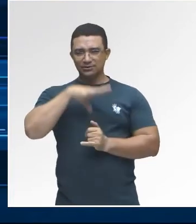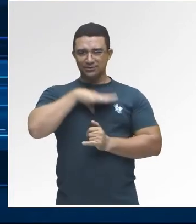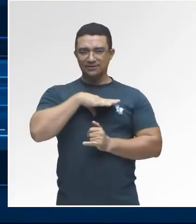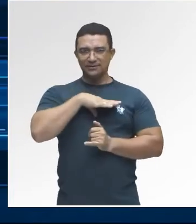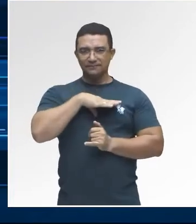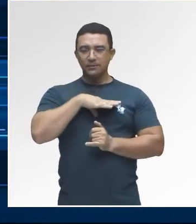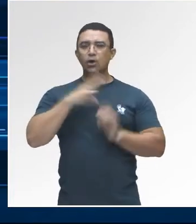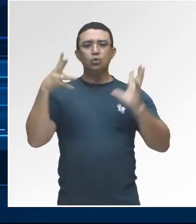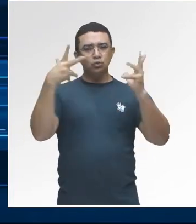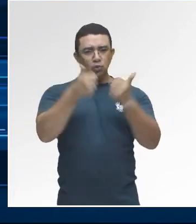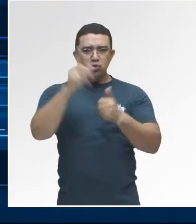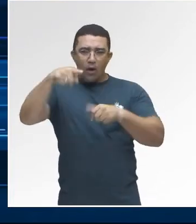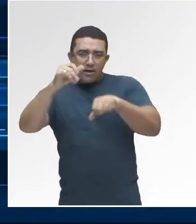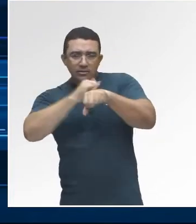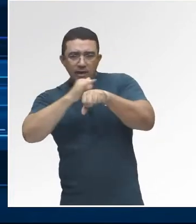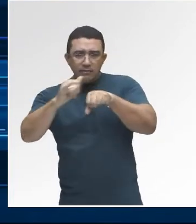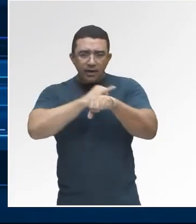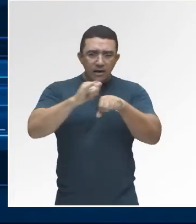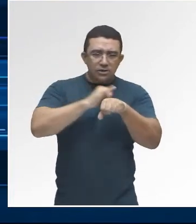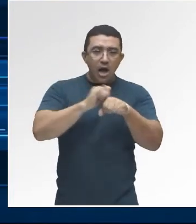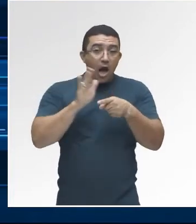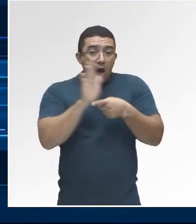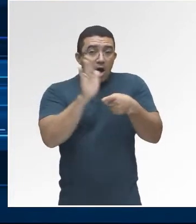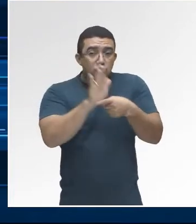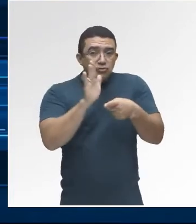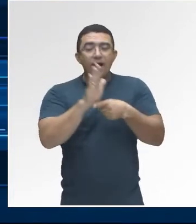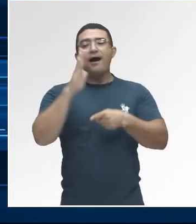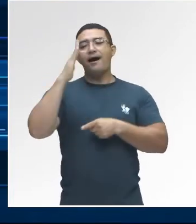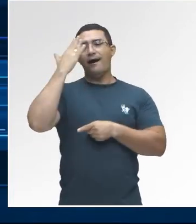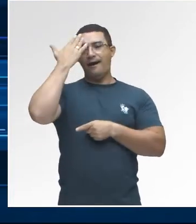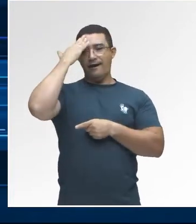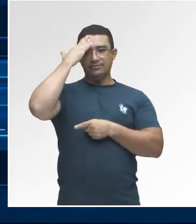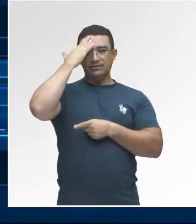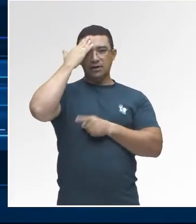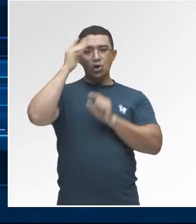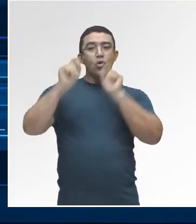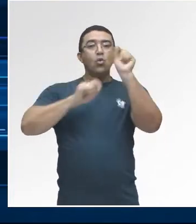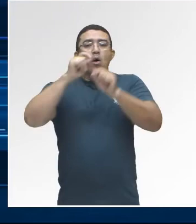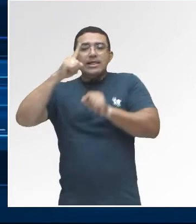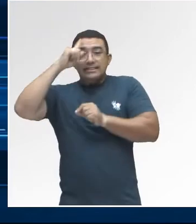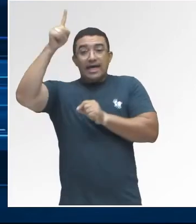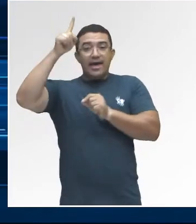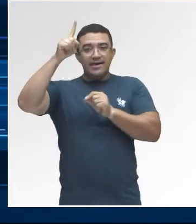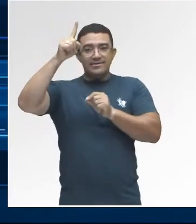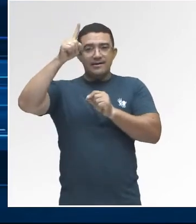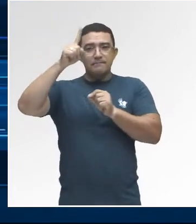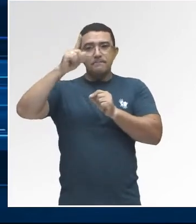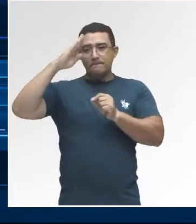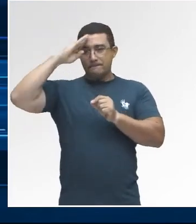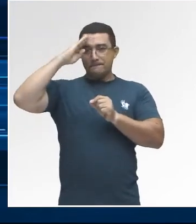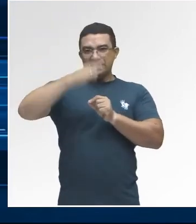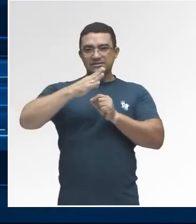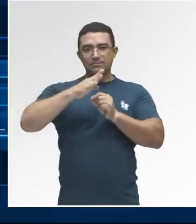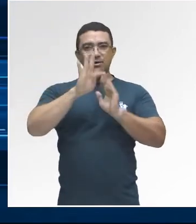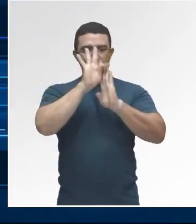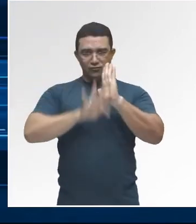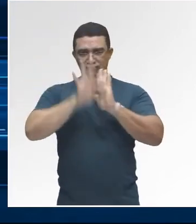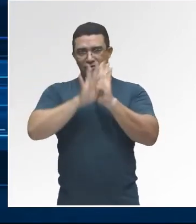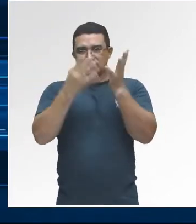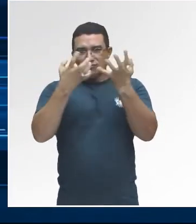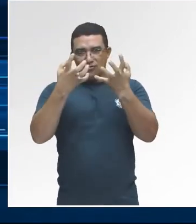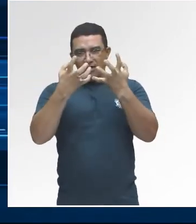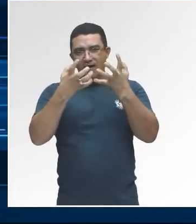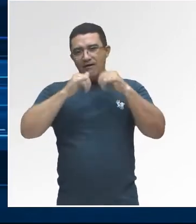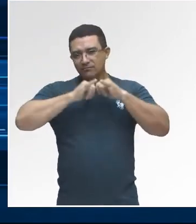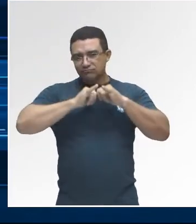vai te ajudar a fazer o quê? Vai te ajudar a compreender qual é a ideia que o texto quer passar para você. O que aquele